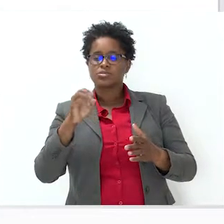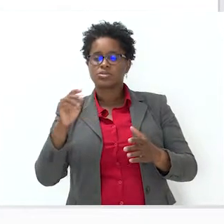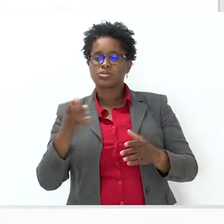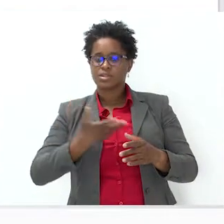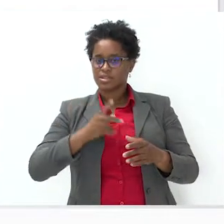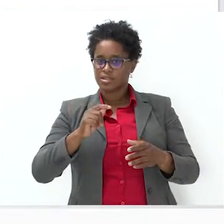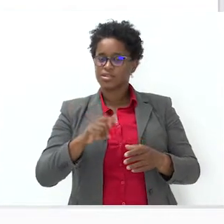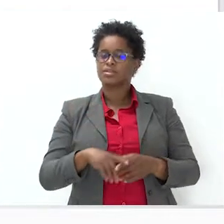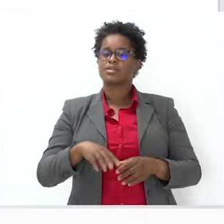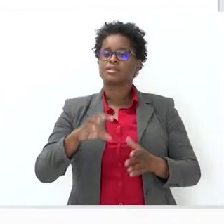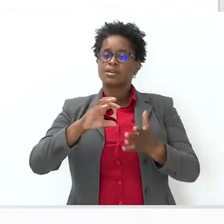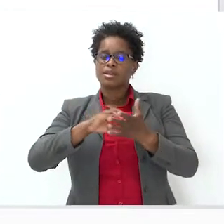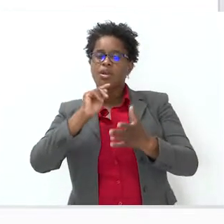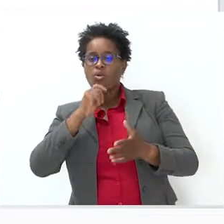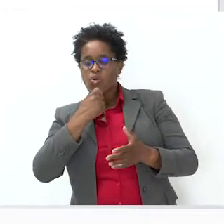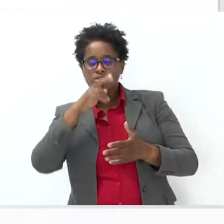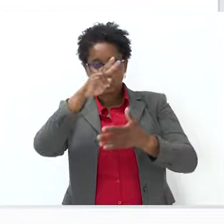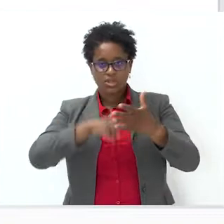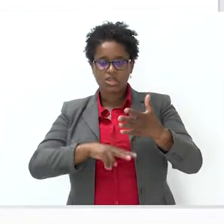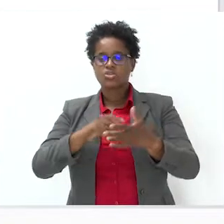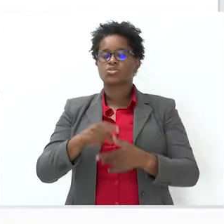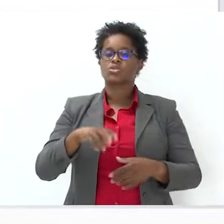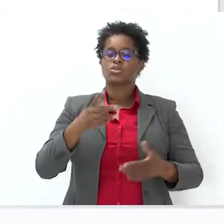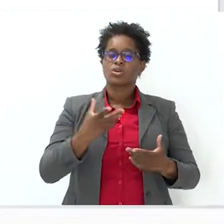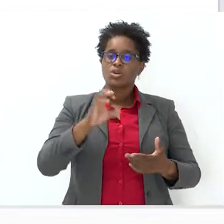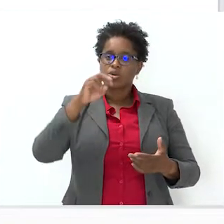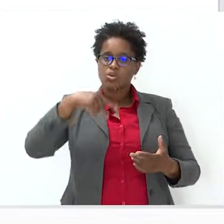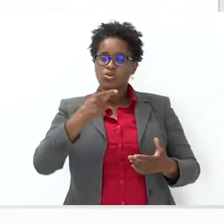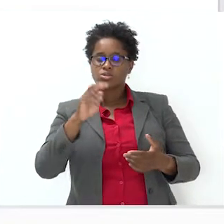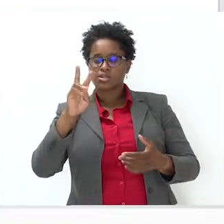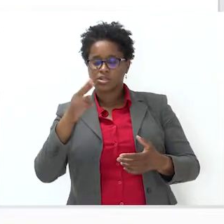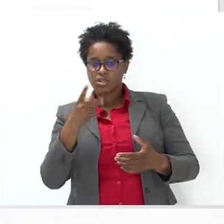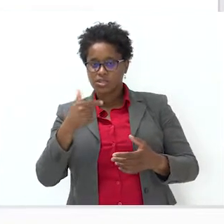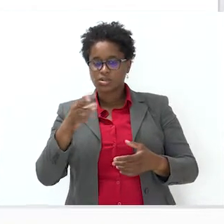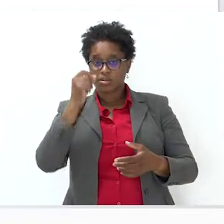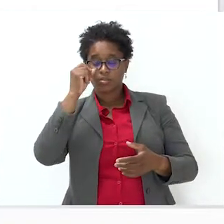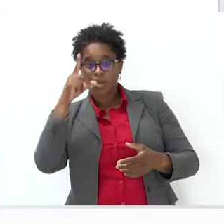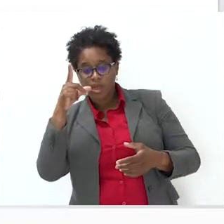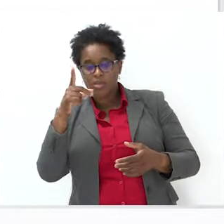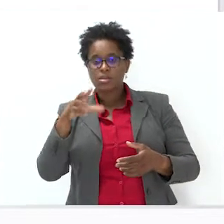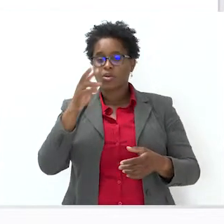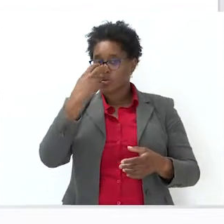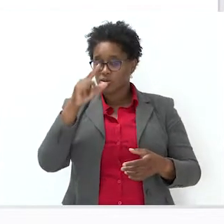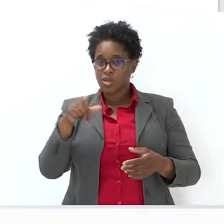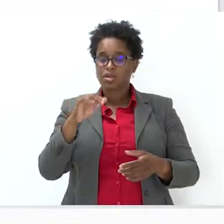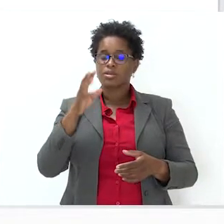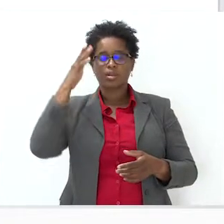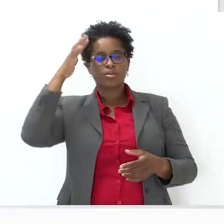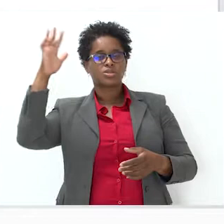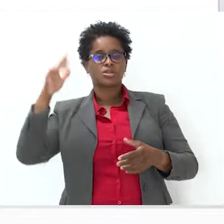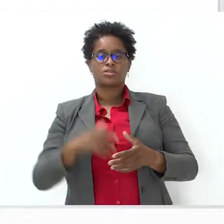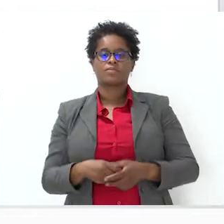imagens, códigos, textos e contextos que despertam a nossa curiosidade e